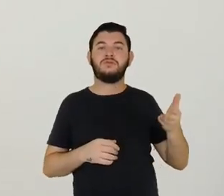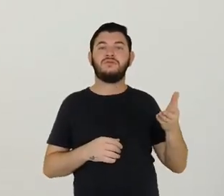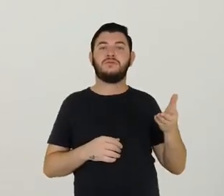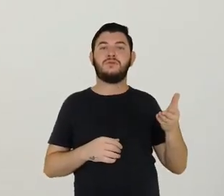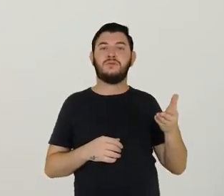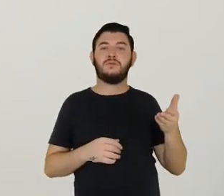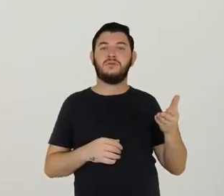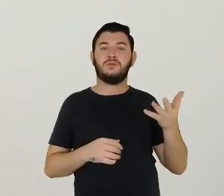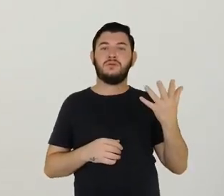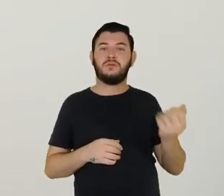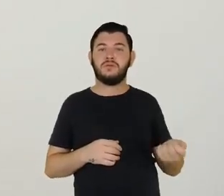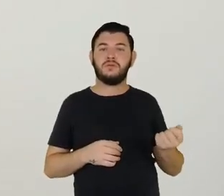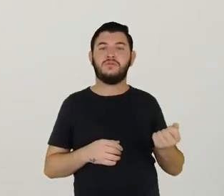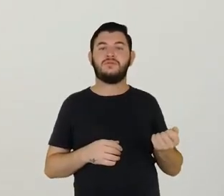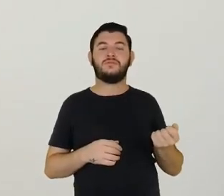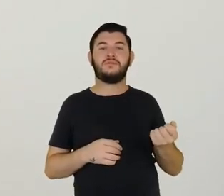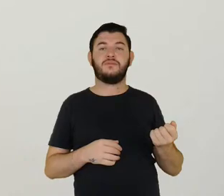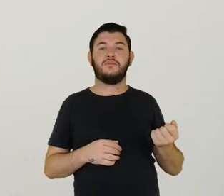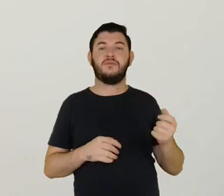agressões a